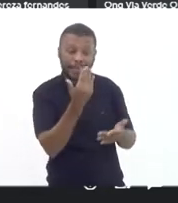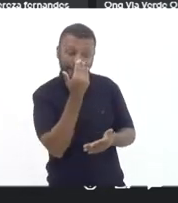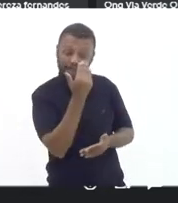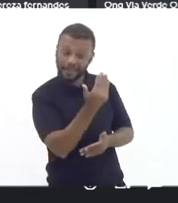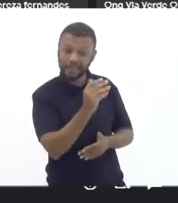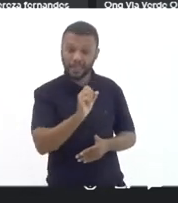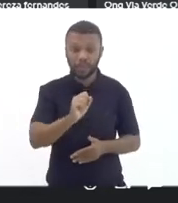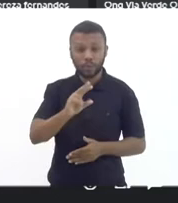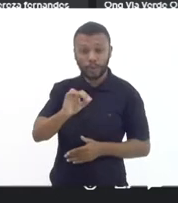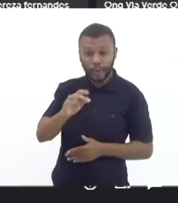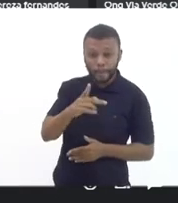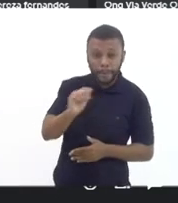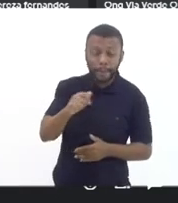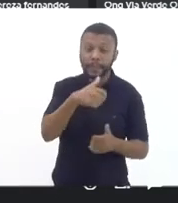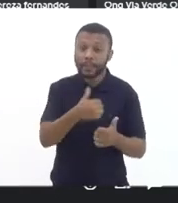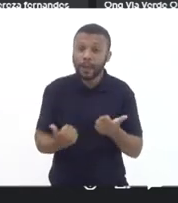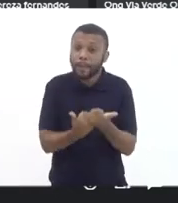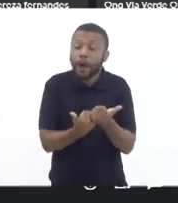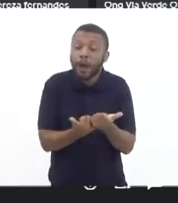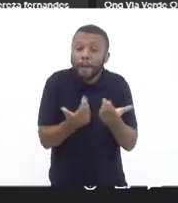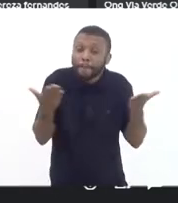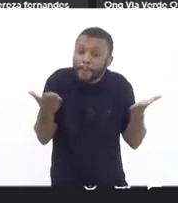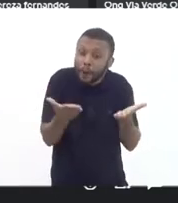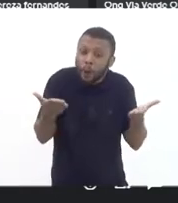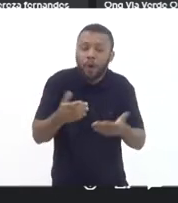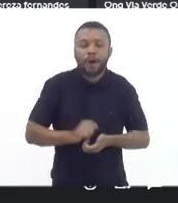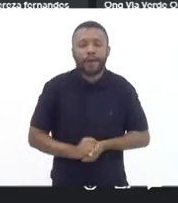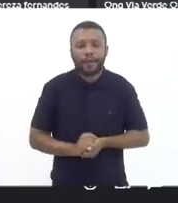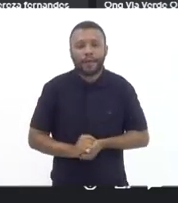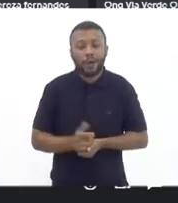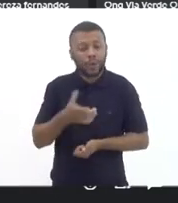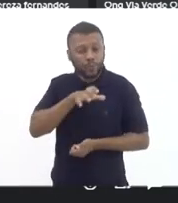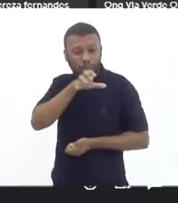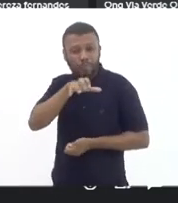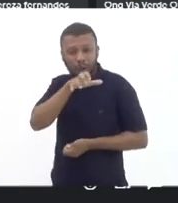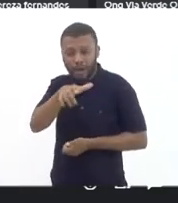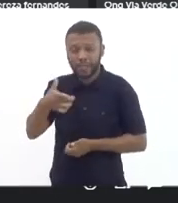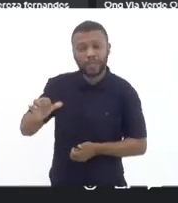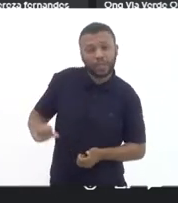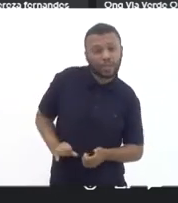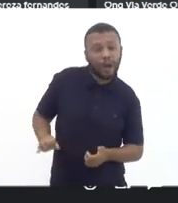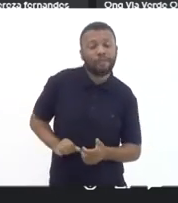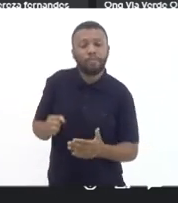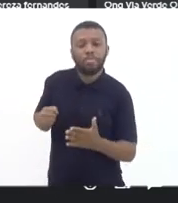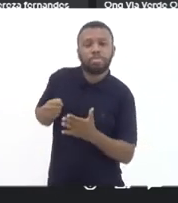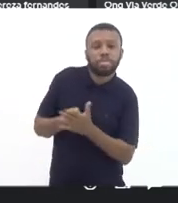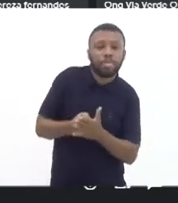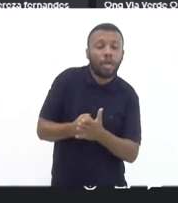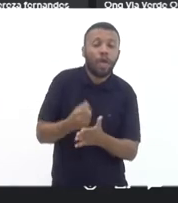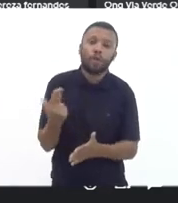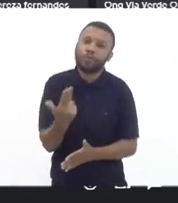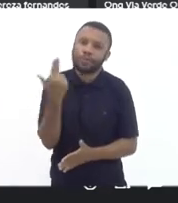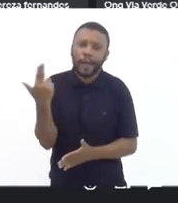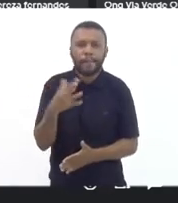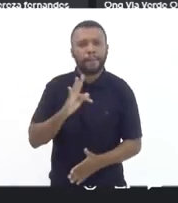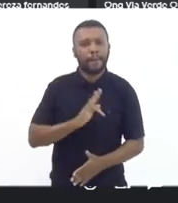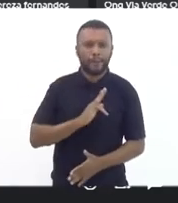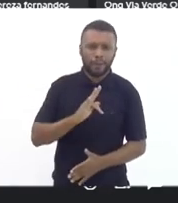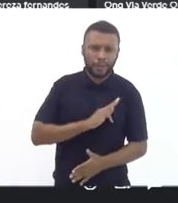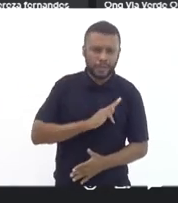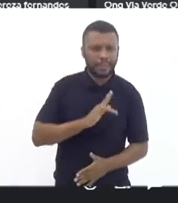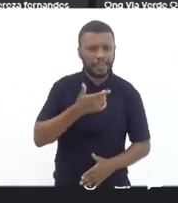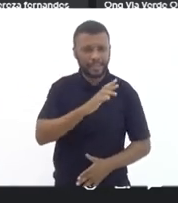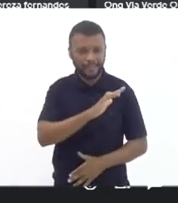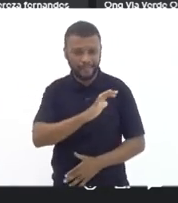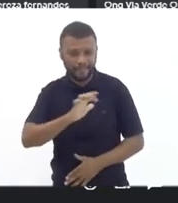amanhã precisa de respaldo. E elas precisam caminhar juntos. Não dá para a Polícia Civil e a Polícia Militar não